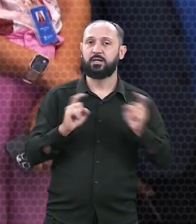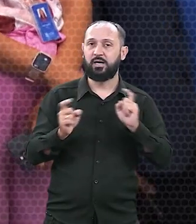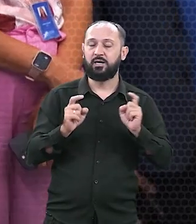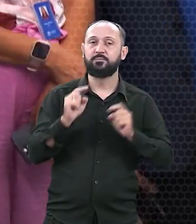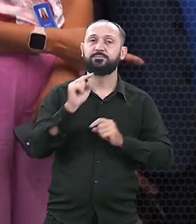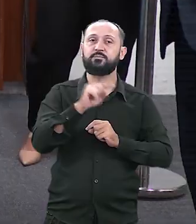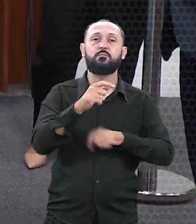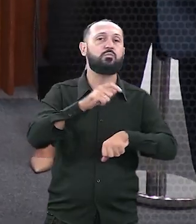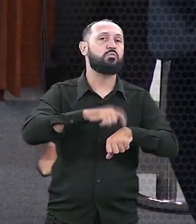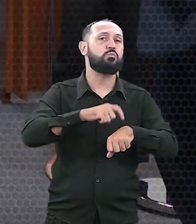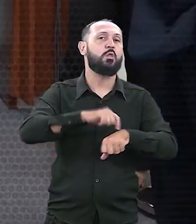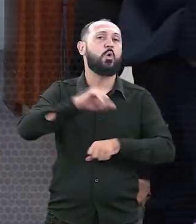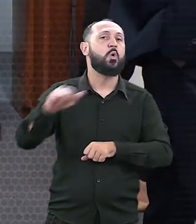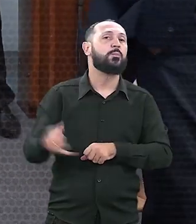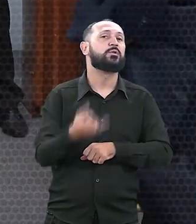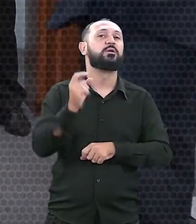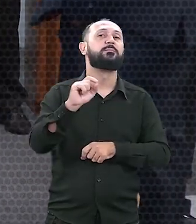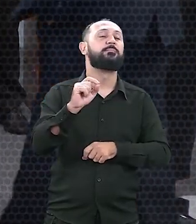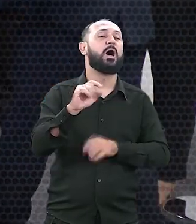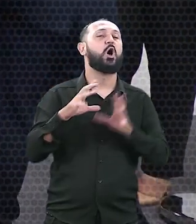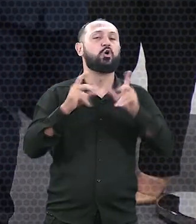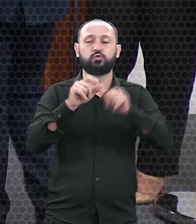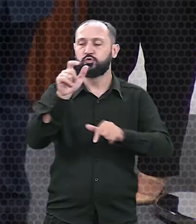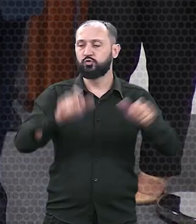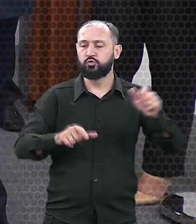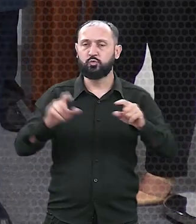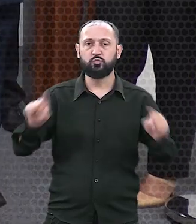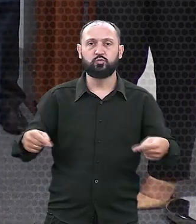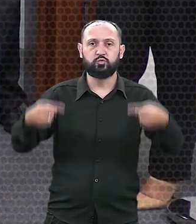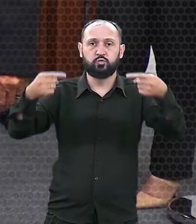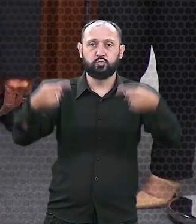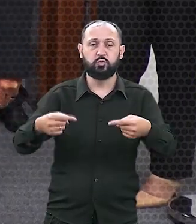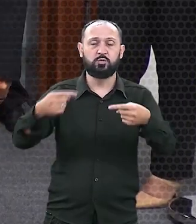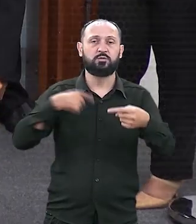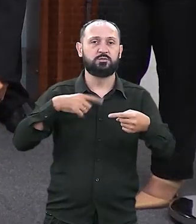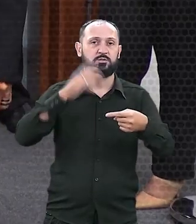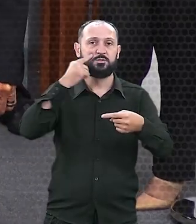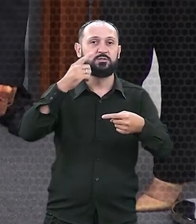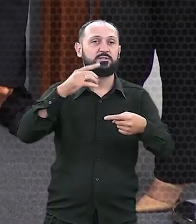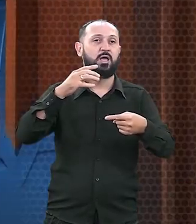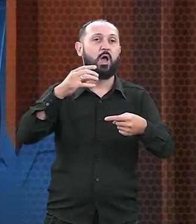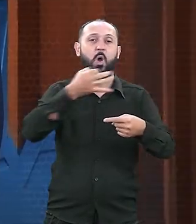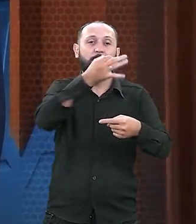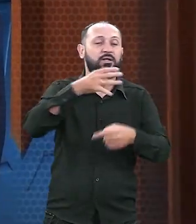grande expediente é, assim, uma oportunidade única para todos os lados serem